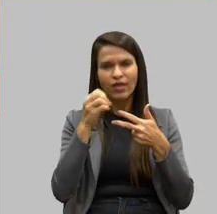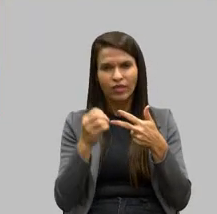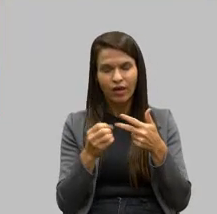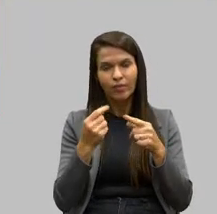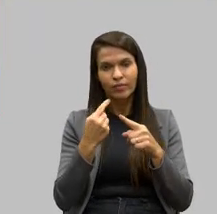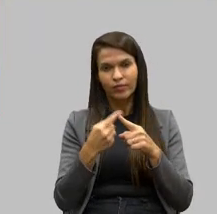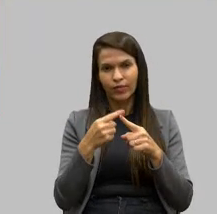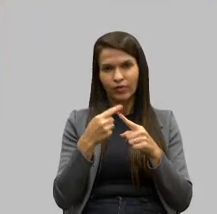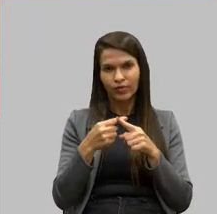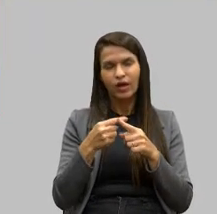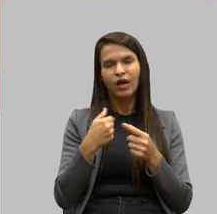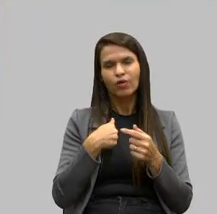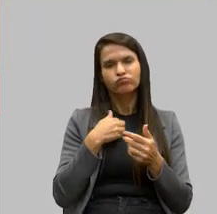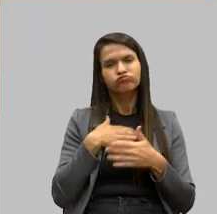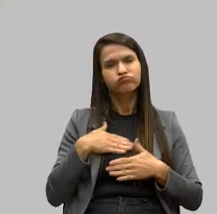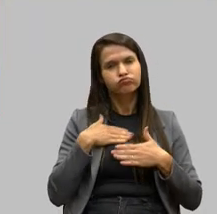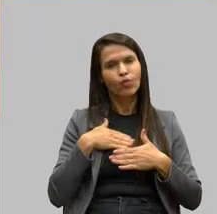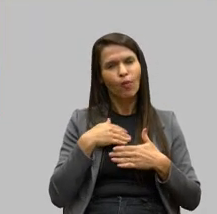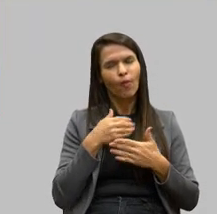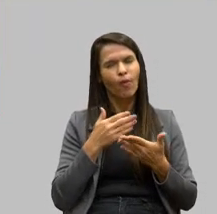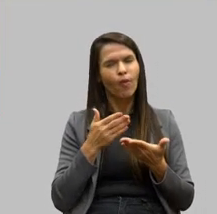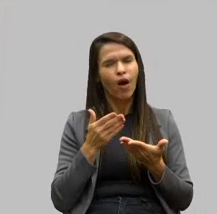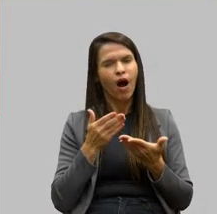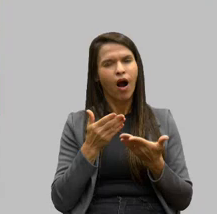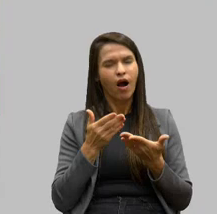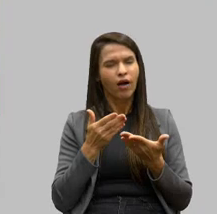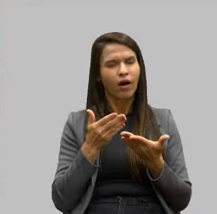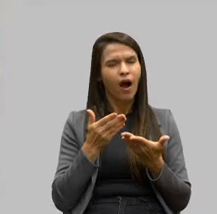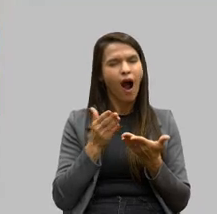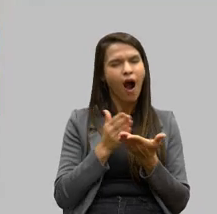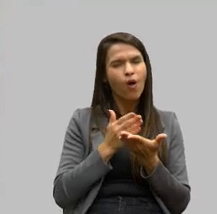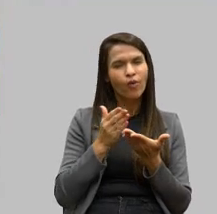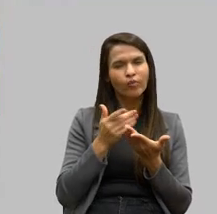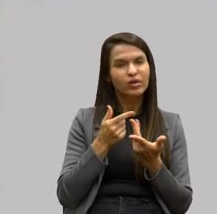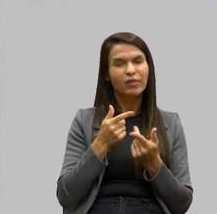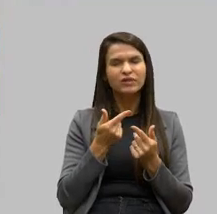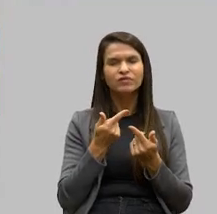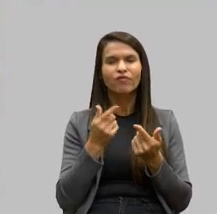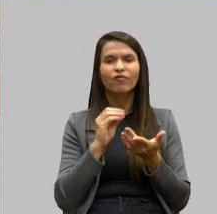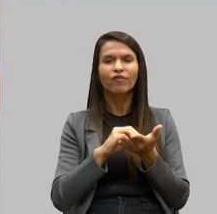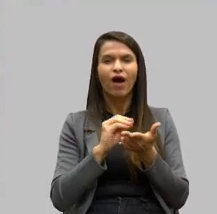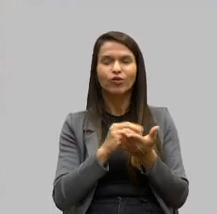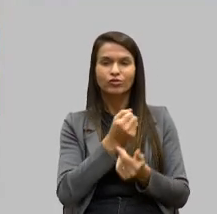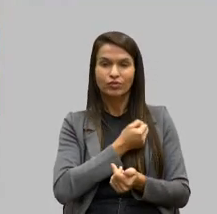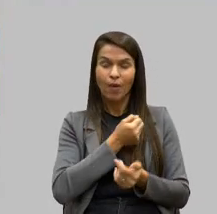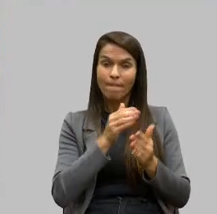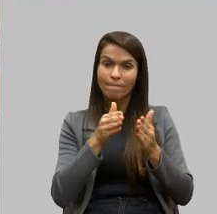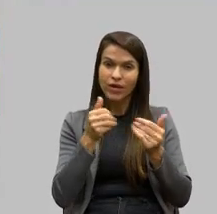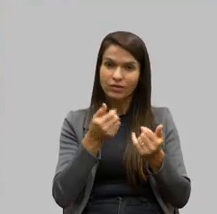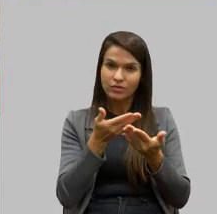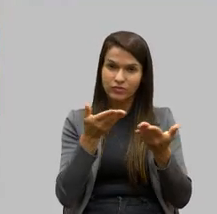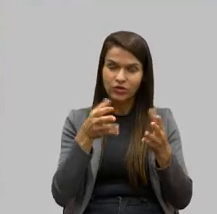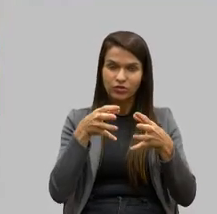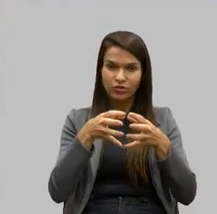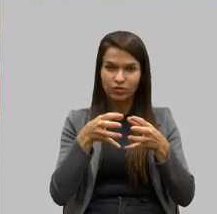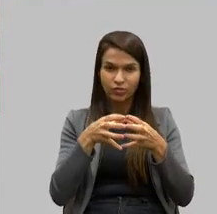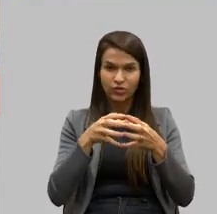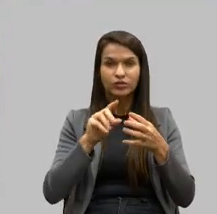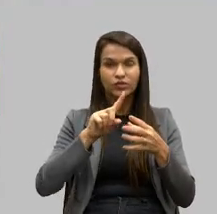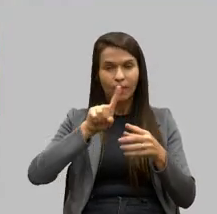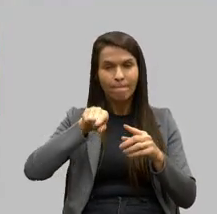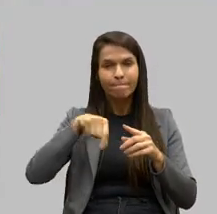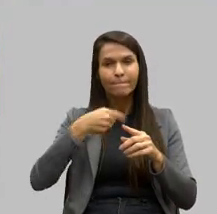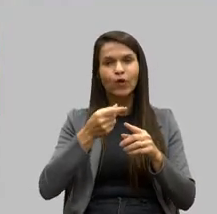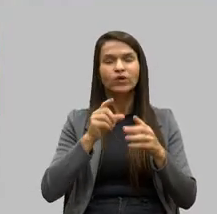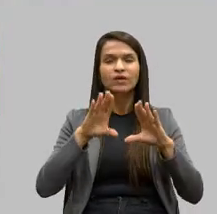Secretária, fiquei muito satisfeita com algumas coisas que tem aqui, mas não tem número em nada. E aí eu peço ao senhor e à sua equipe que na próxima Assembleia